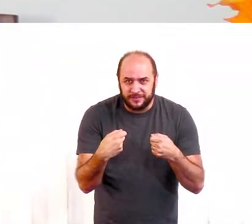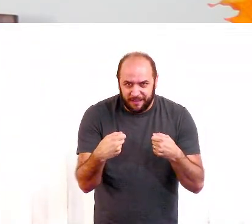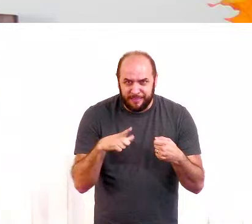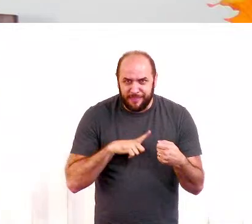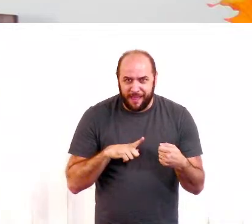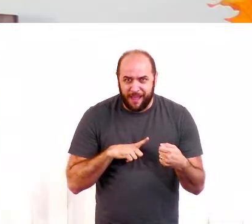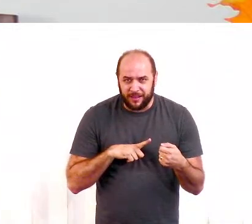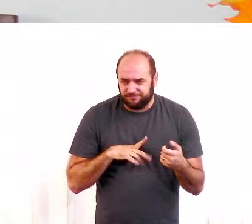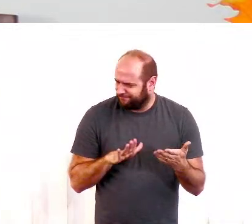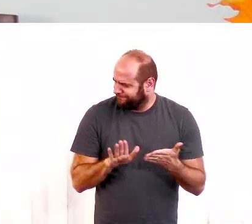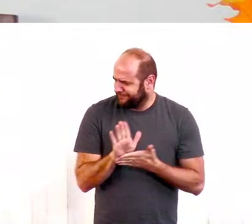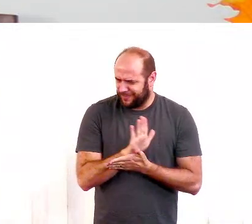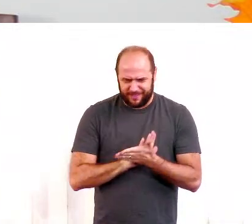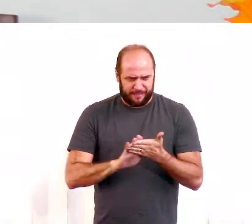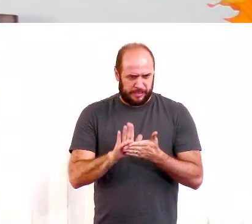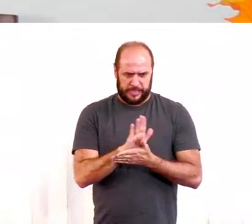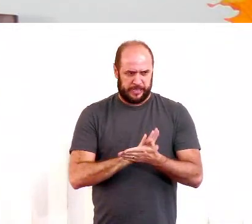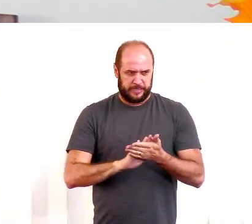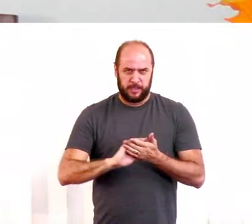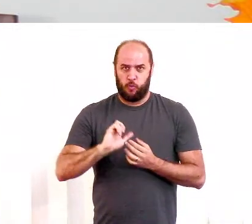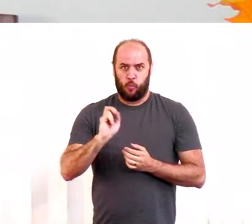há nenhum ritual.